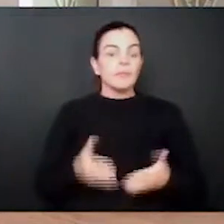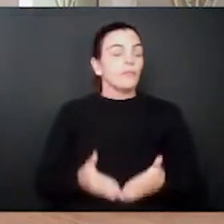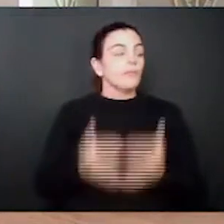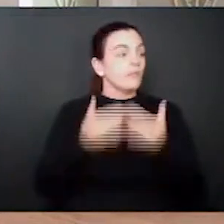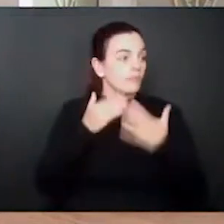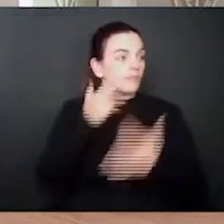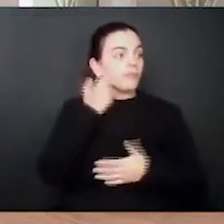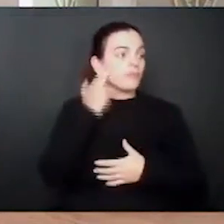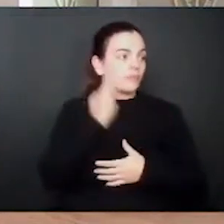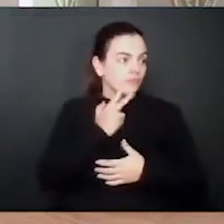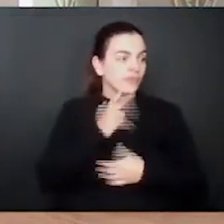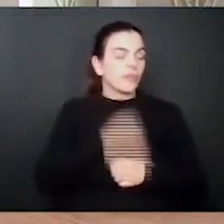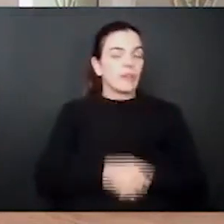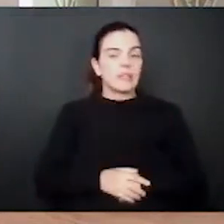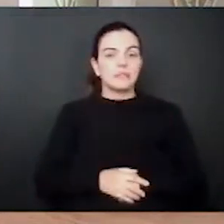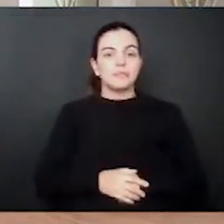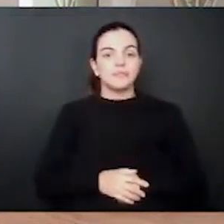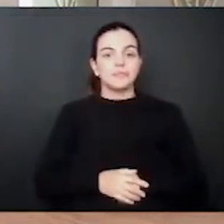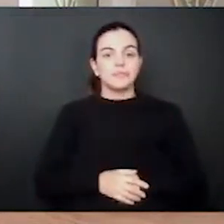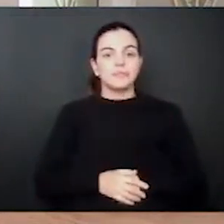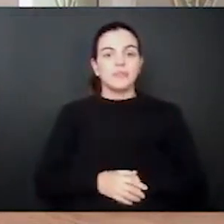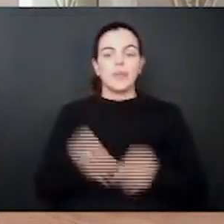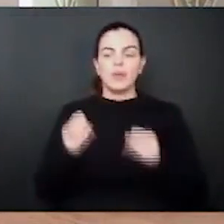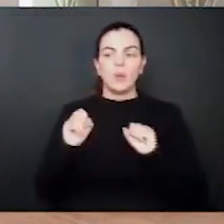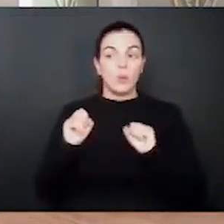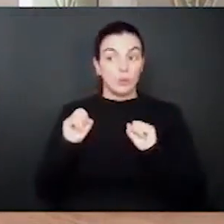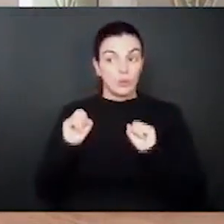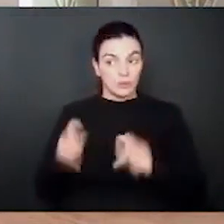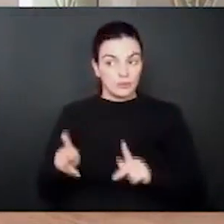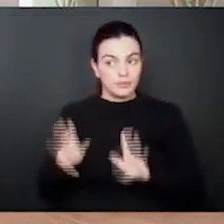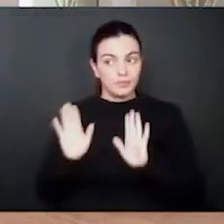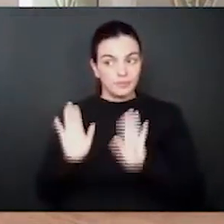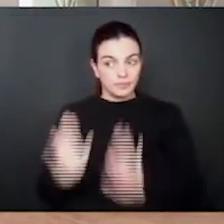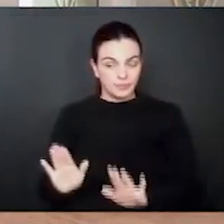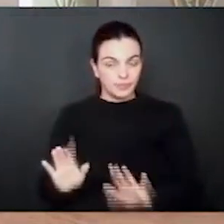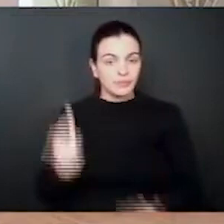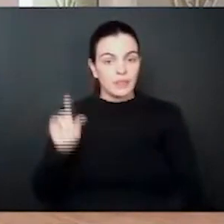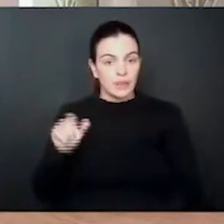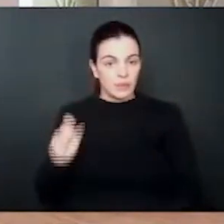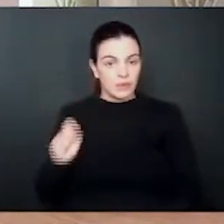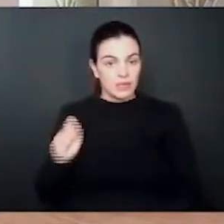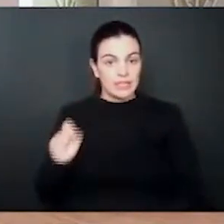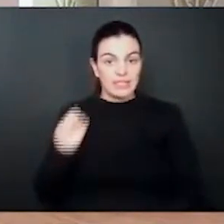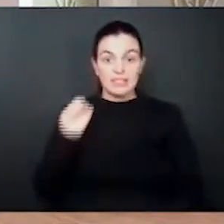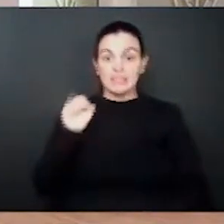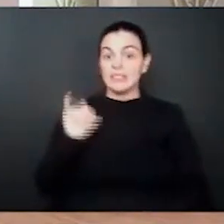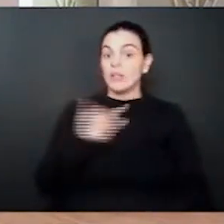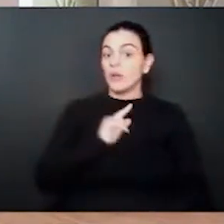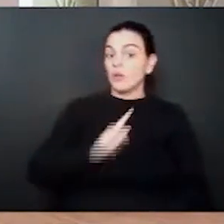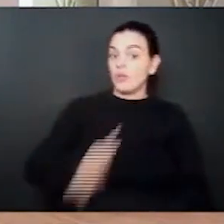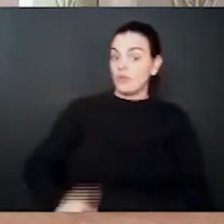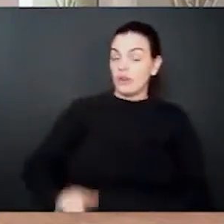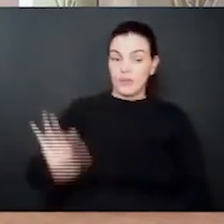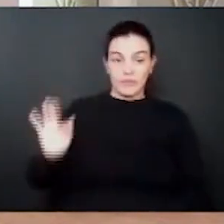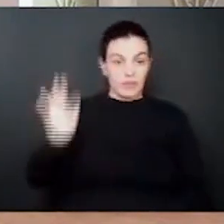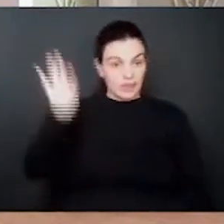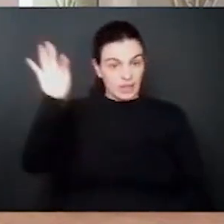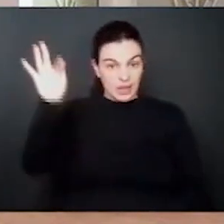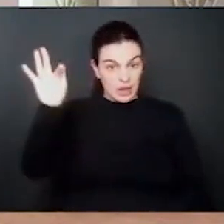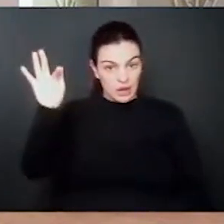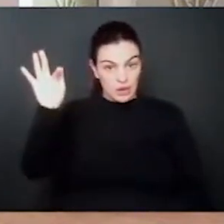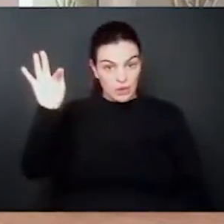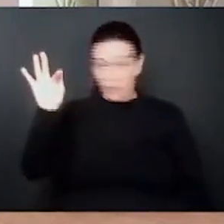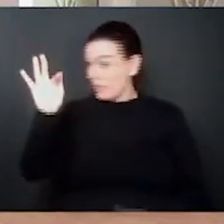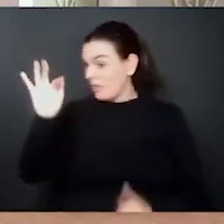só para concluir esse primeiro raciocínio meu, é que se o governo federal não entrar junto